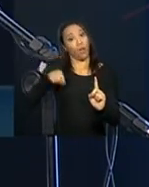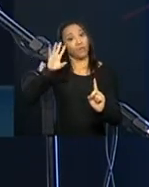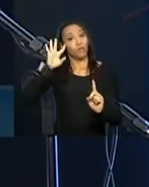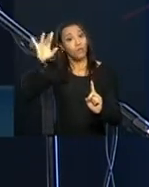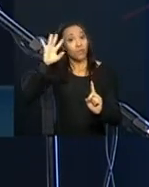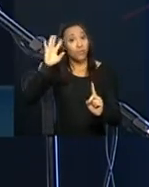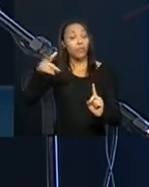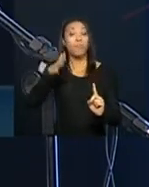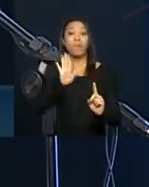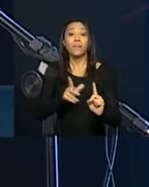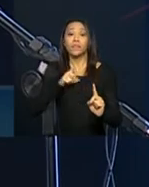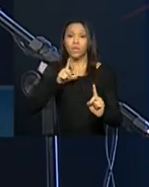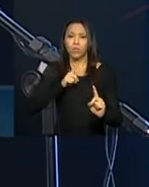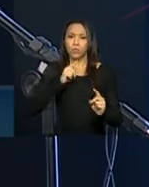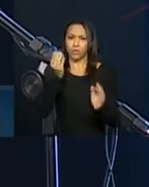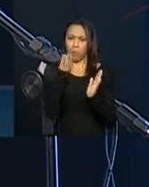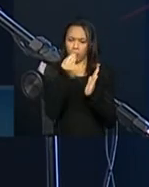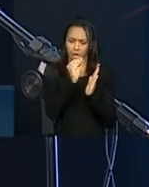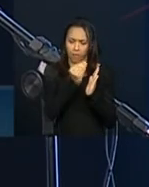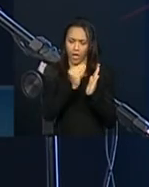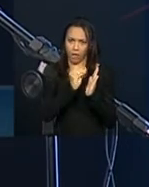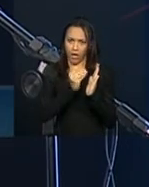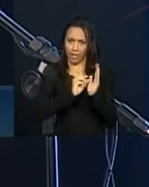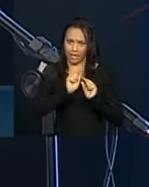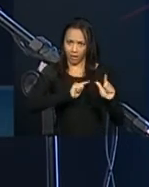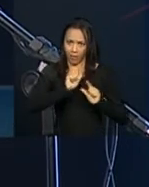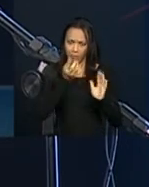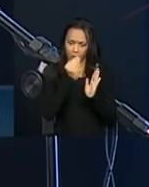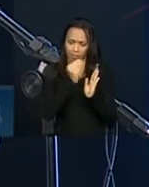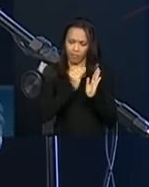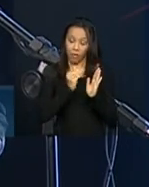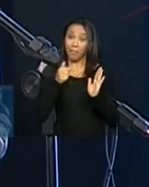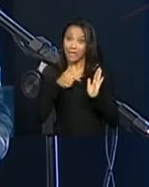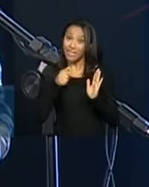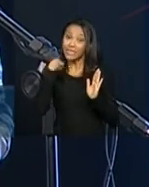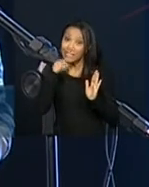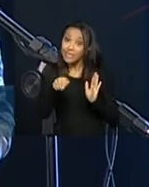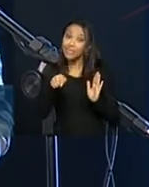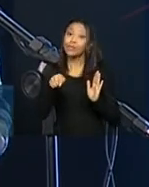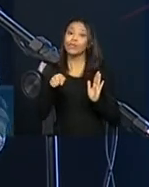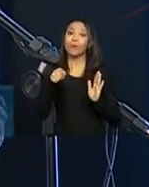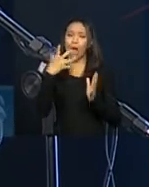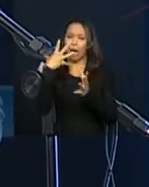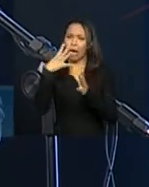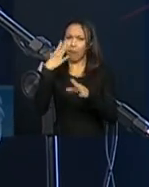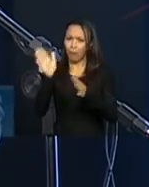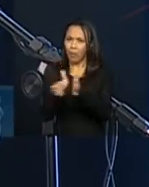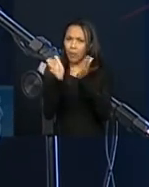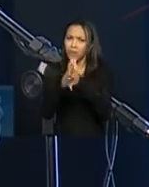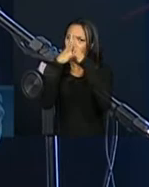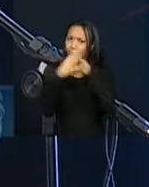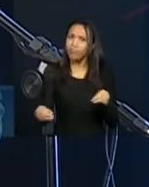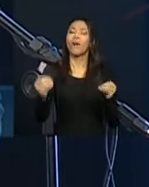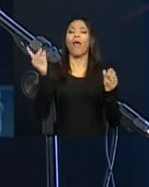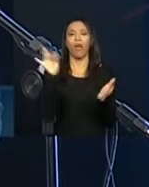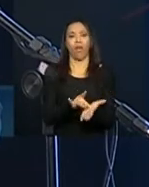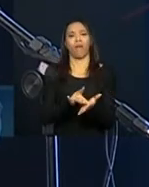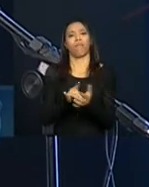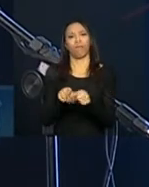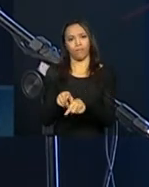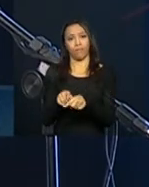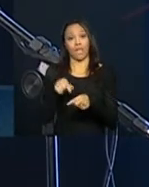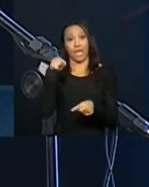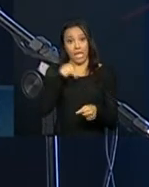agenda bastante concreta para que esse sonho se torne realidade. A agenda desse seminário é uma